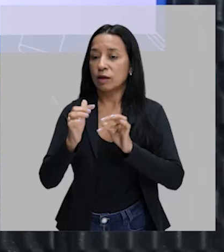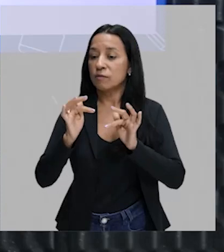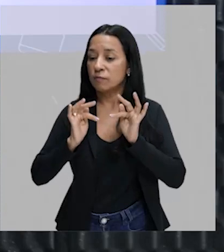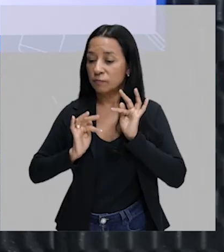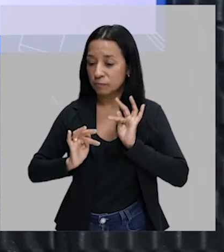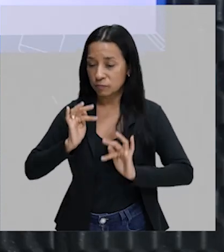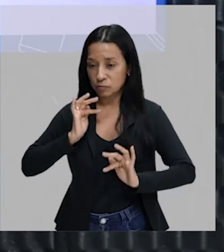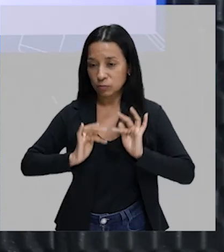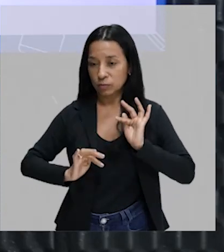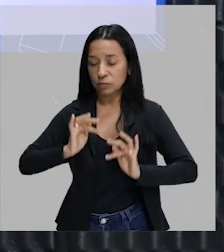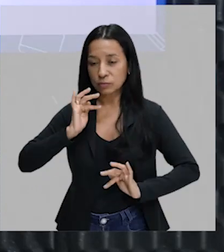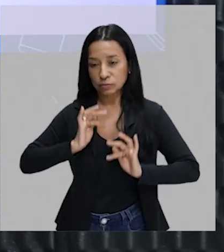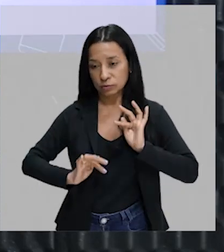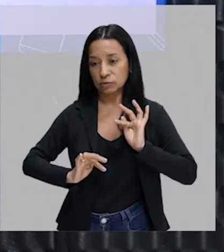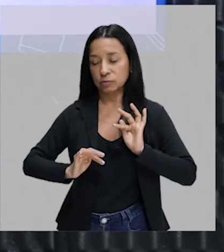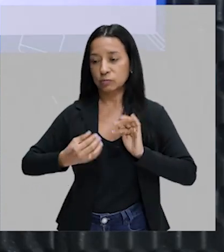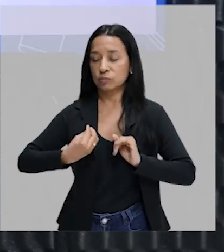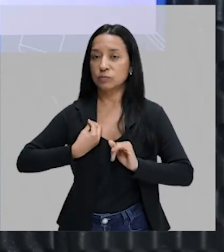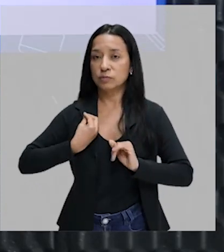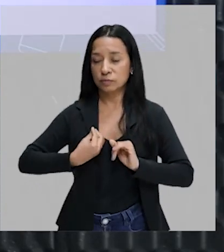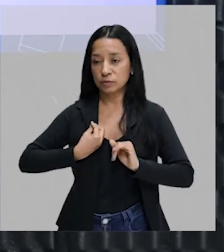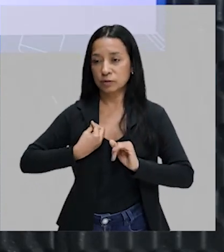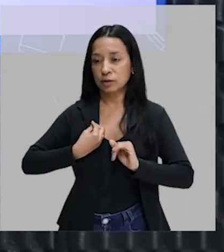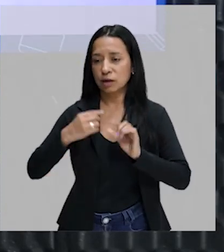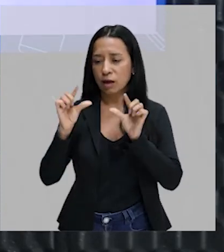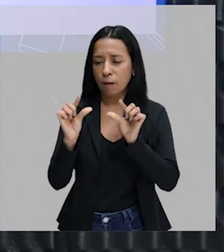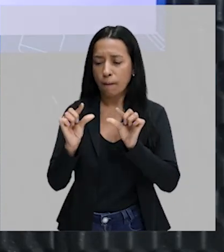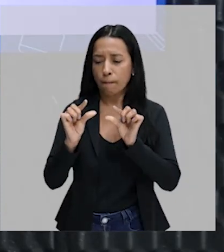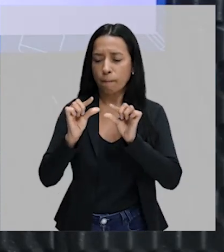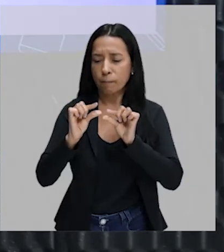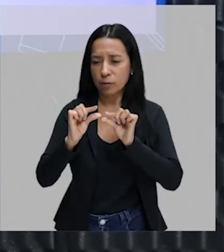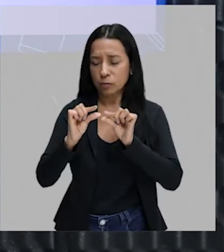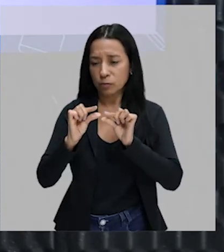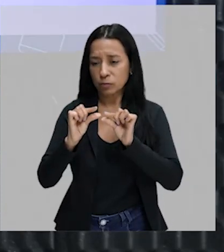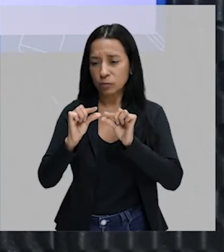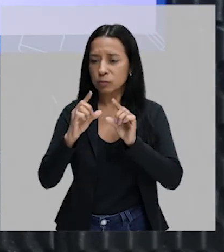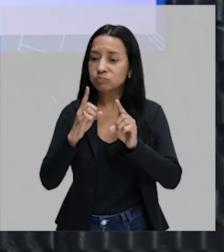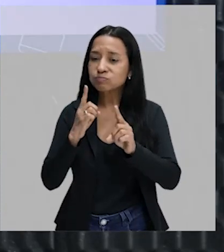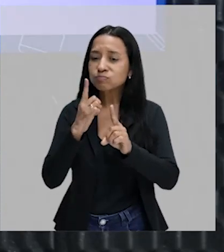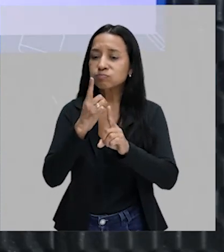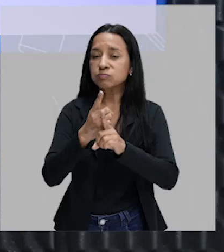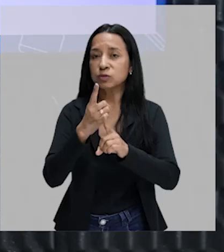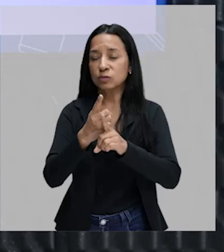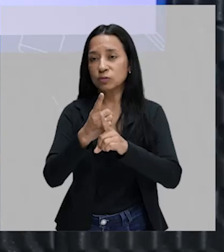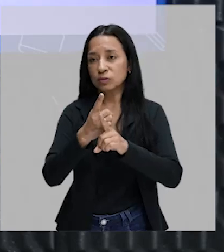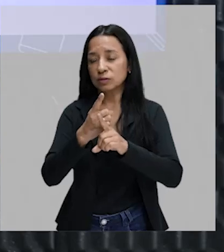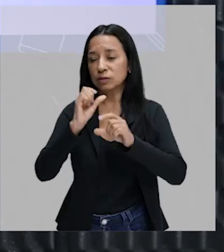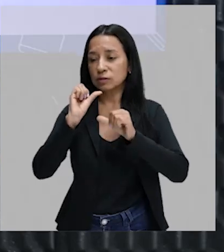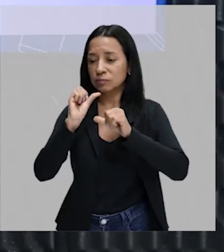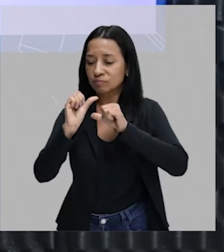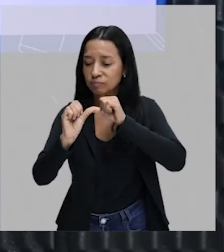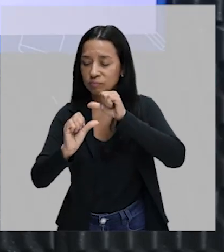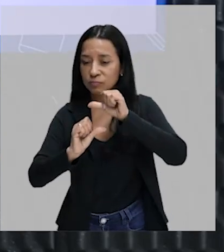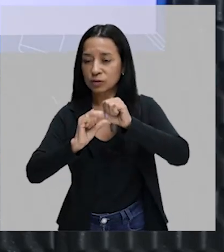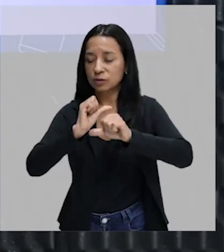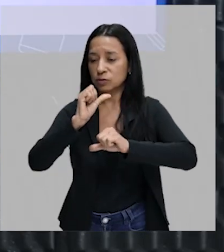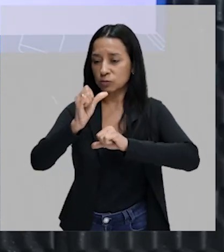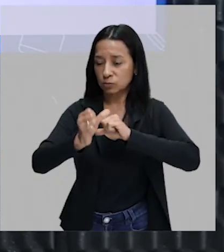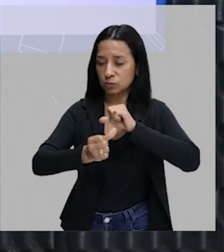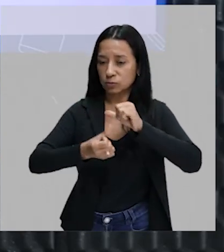um ser vivo. Ok? Ou seja, é a menor unidade onde nós vamos encontrar reações de